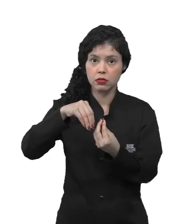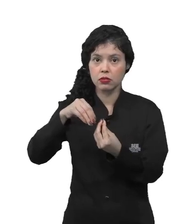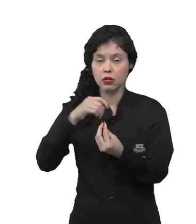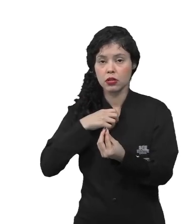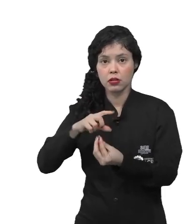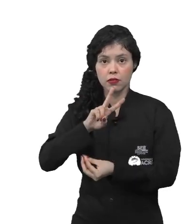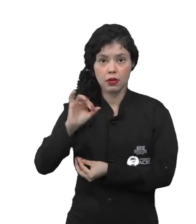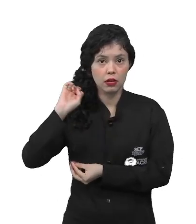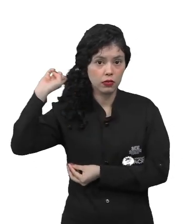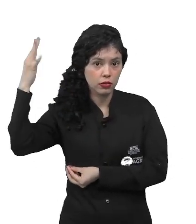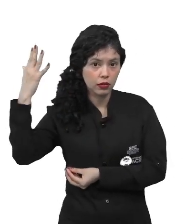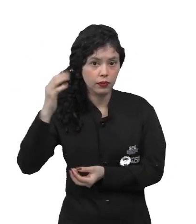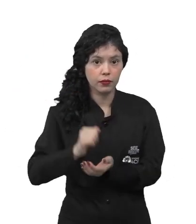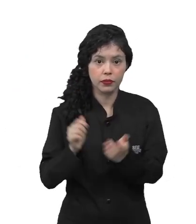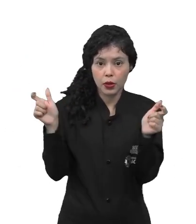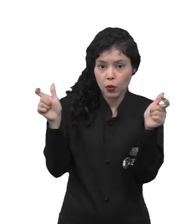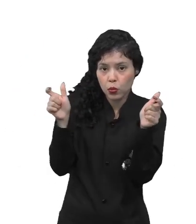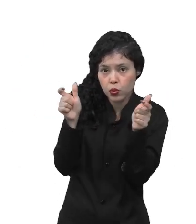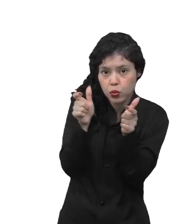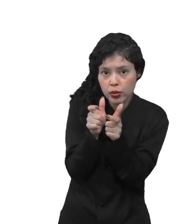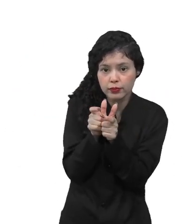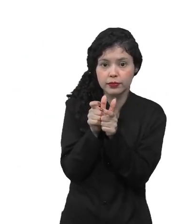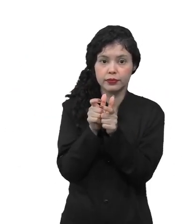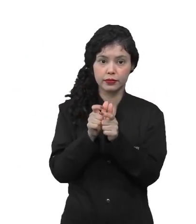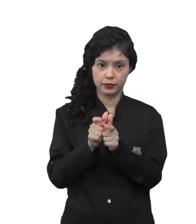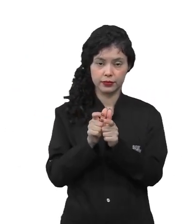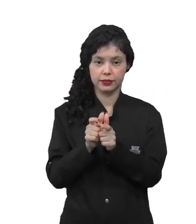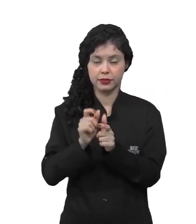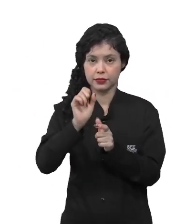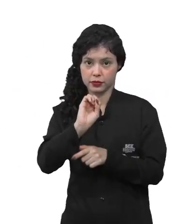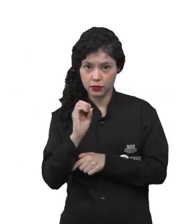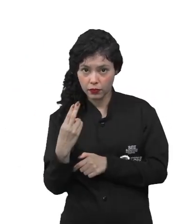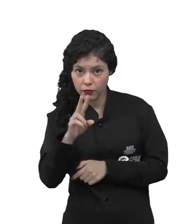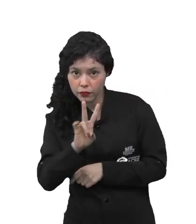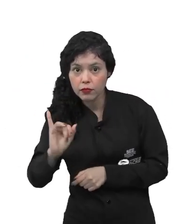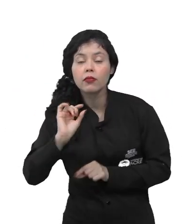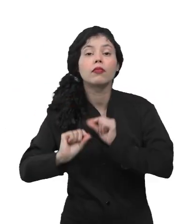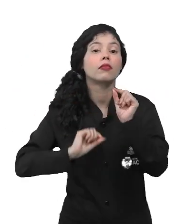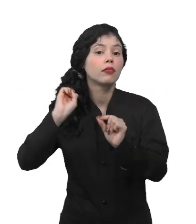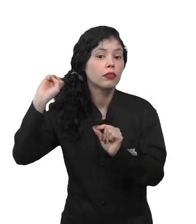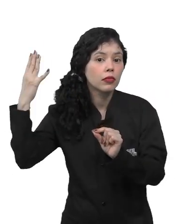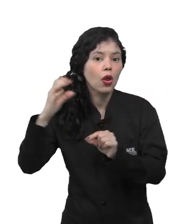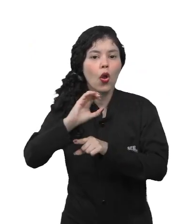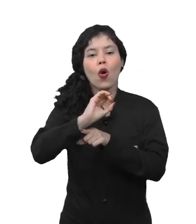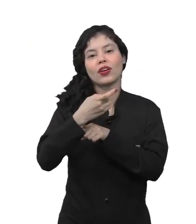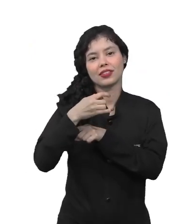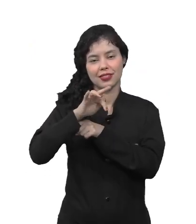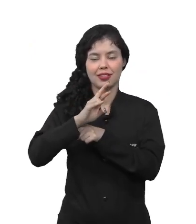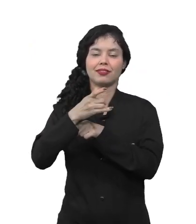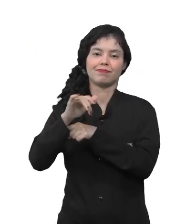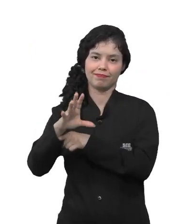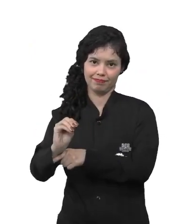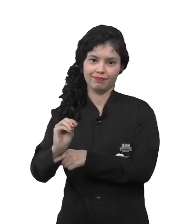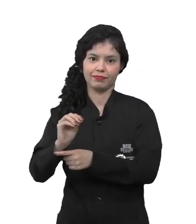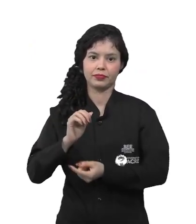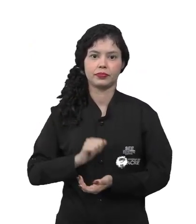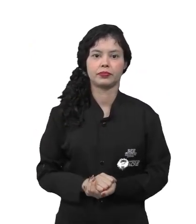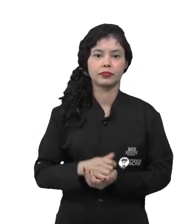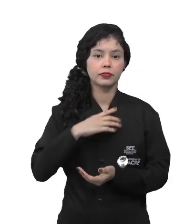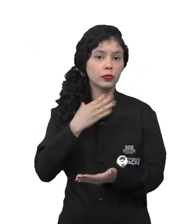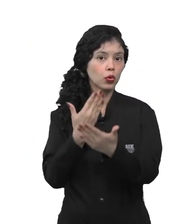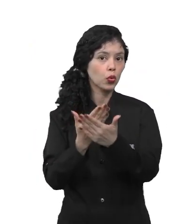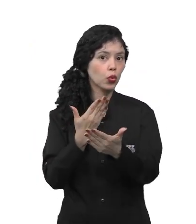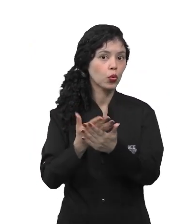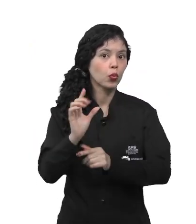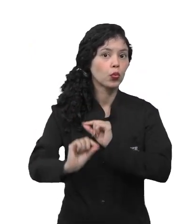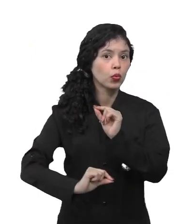vai acontecer redução, ou vai acontecer o quê? Oxidação. Aí nós